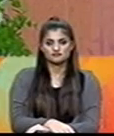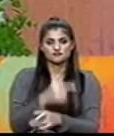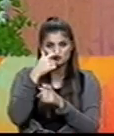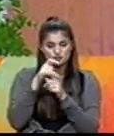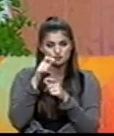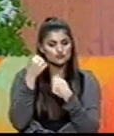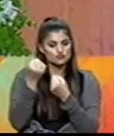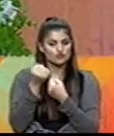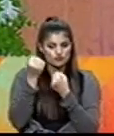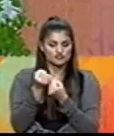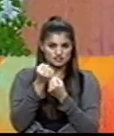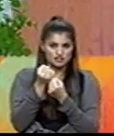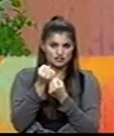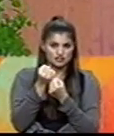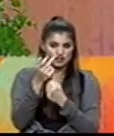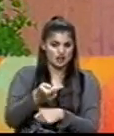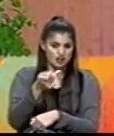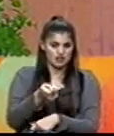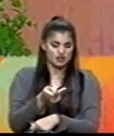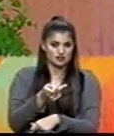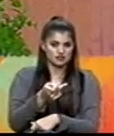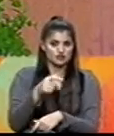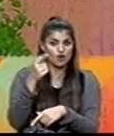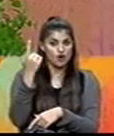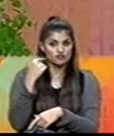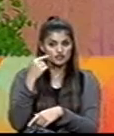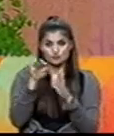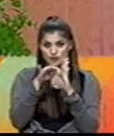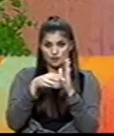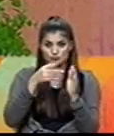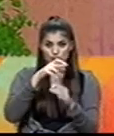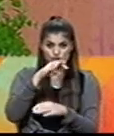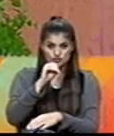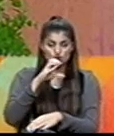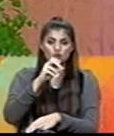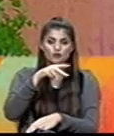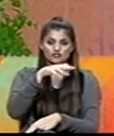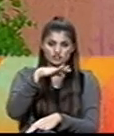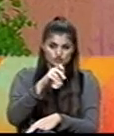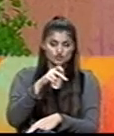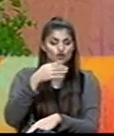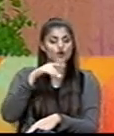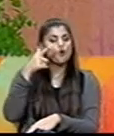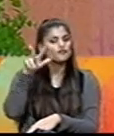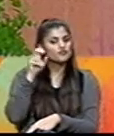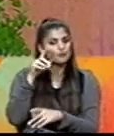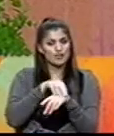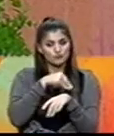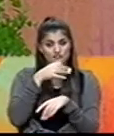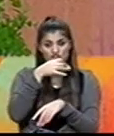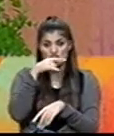consigam estar confinadas durante tanto tempo. Mas tem que... Ontem, no Prós e Contras, ouvi um médico a falar sobre isso mesmo, não é? Que